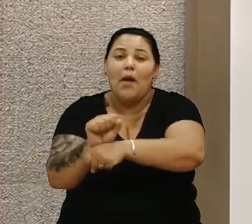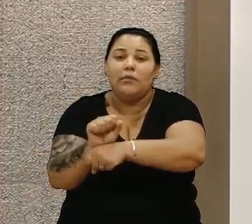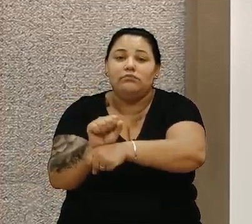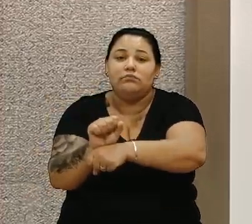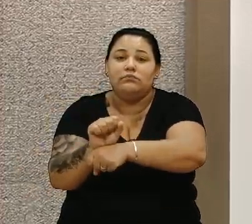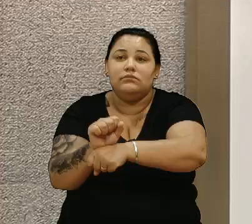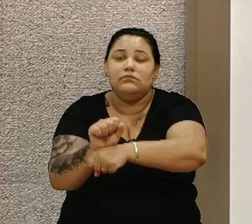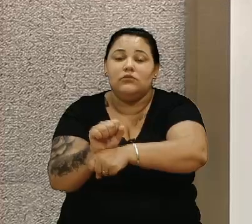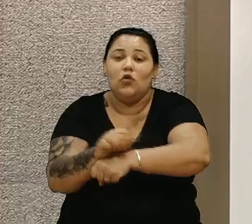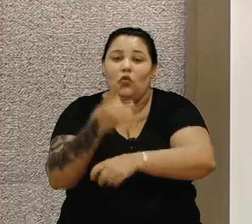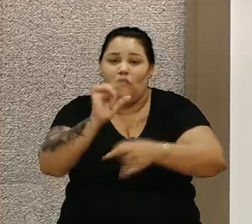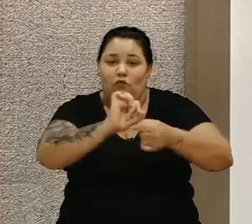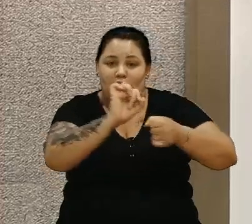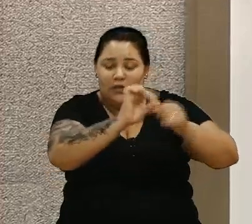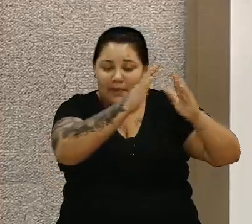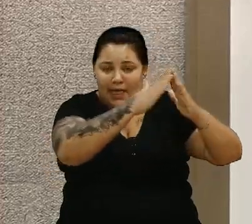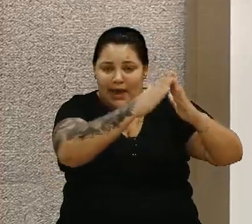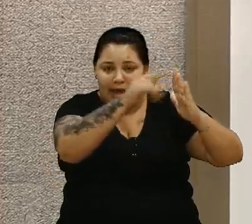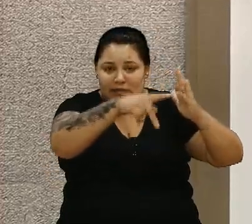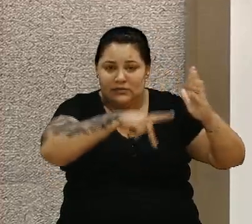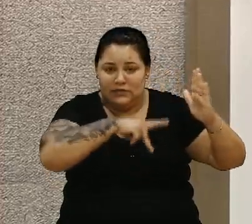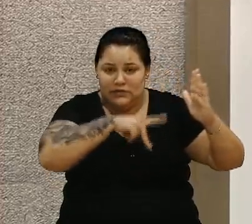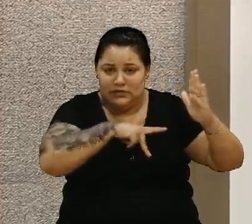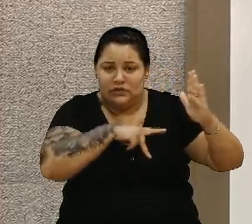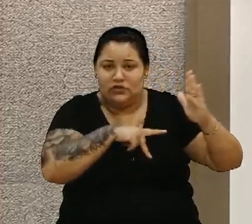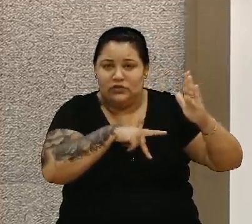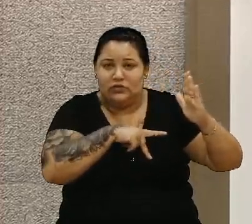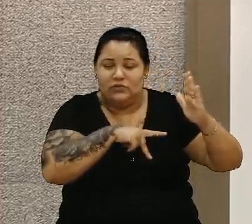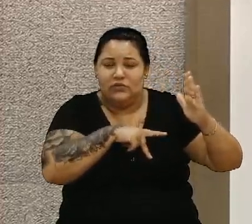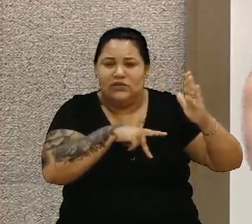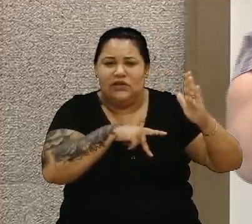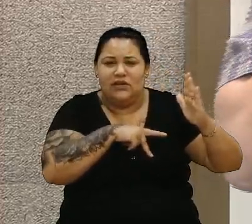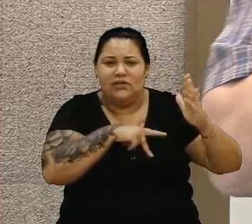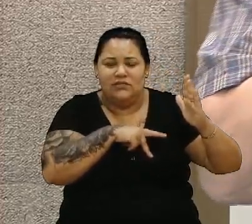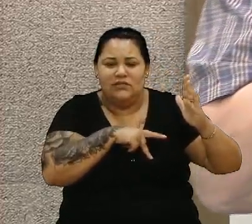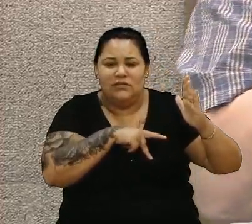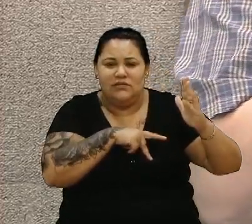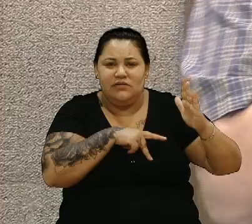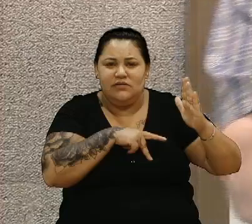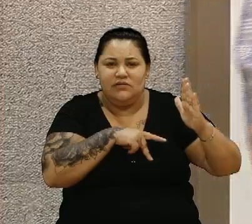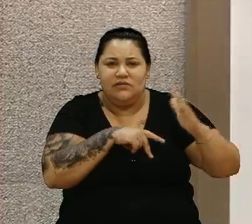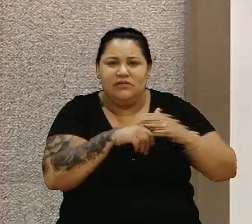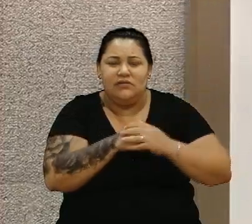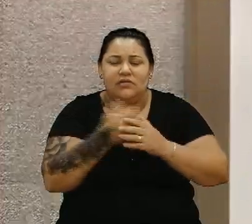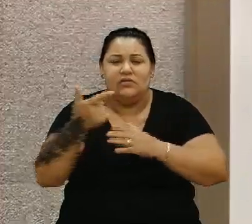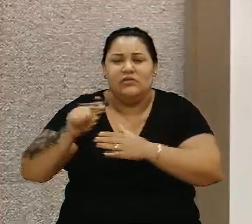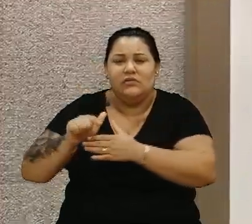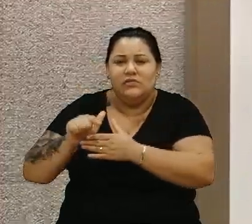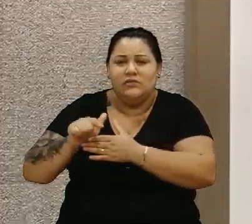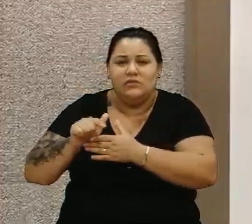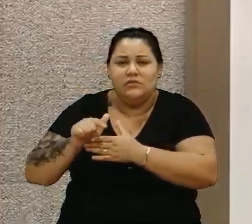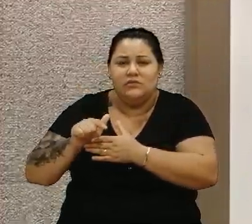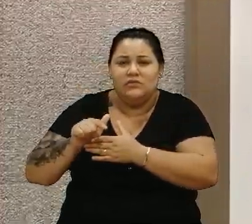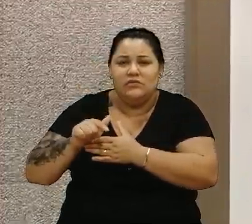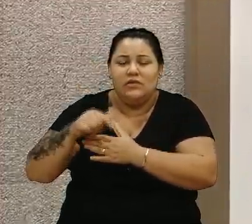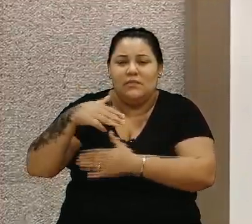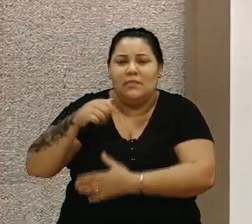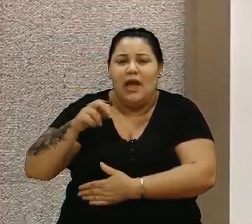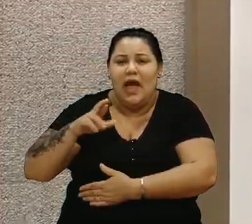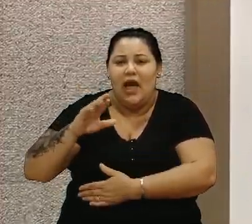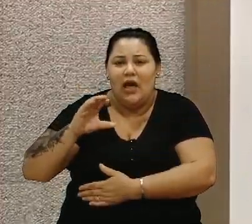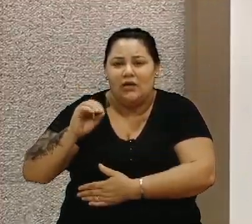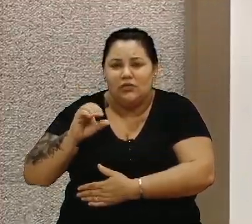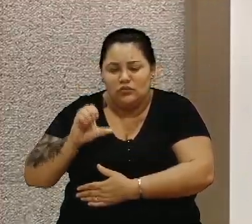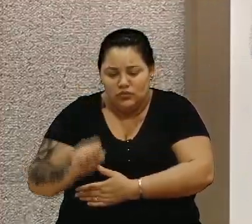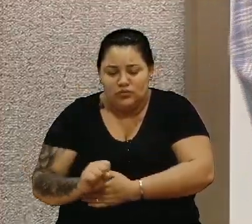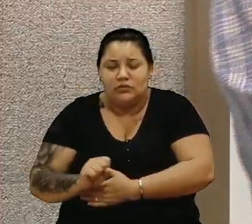Casa, cujo presidente era o vereador Márcio Danley Luz, nosso amigo falecido, e outro pela UAB. Fui eu que redigi os